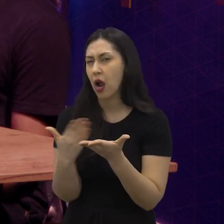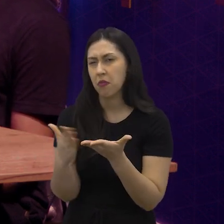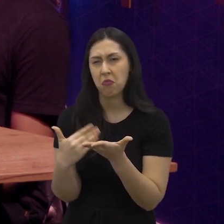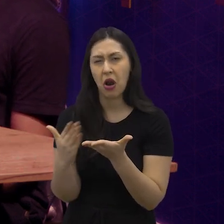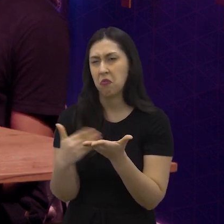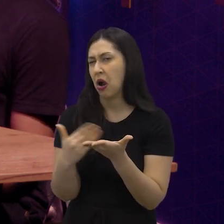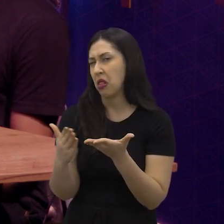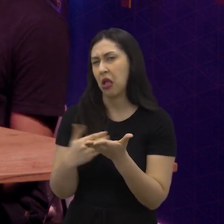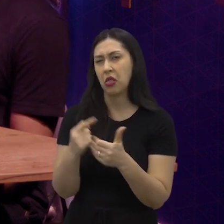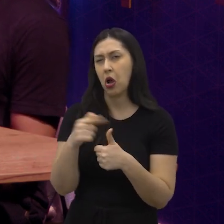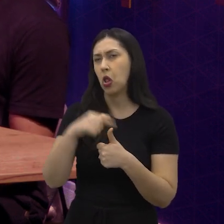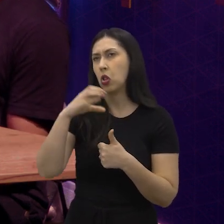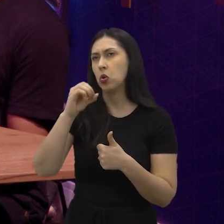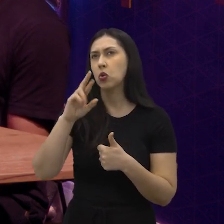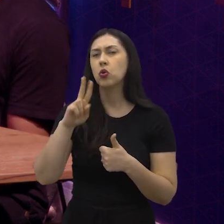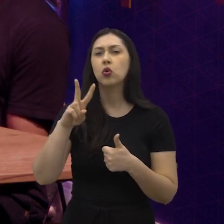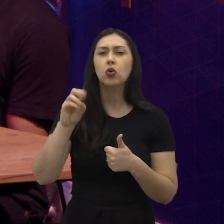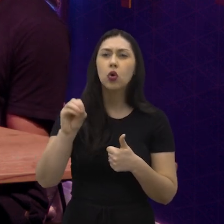Corvo, tem